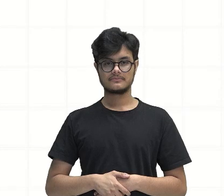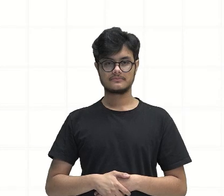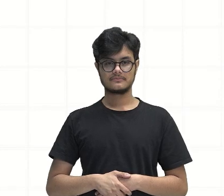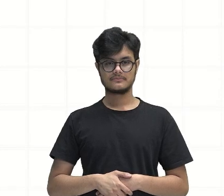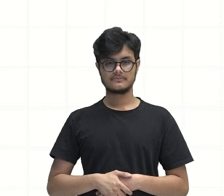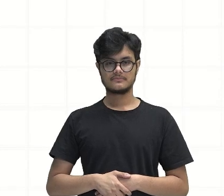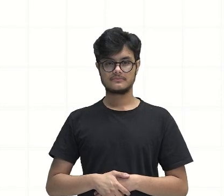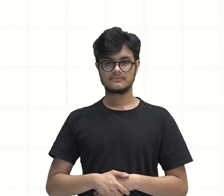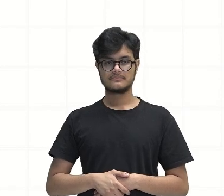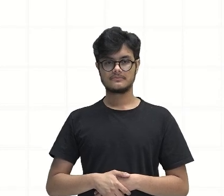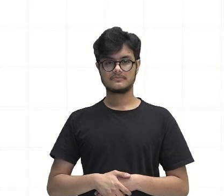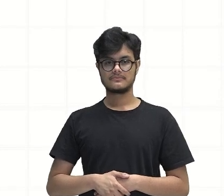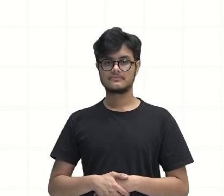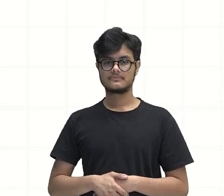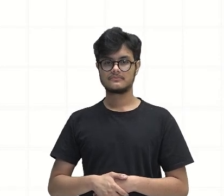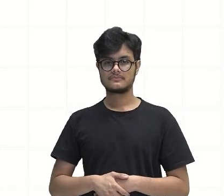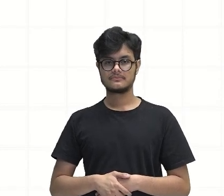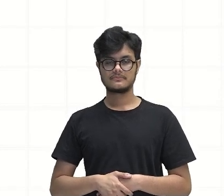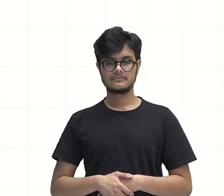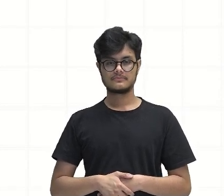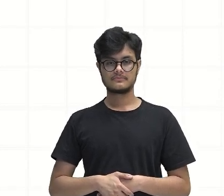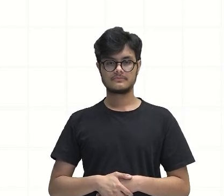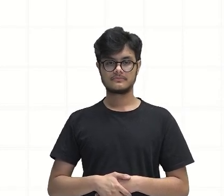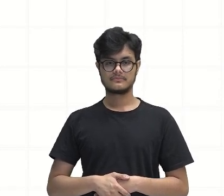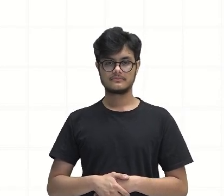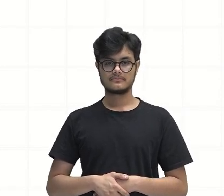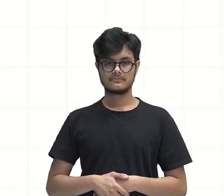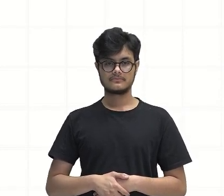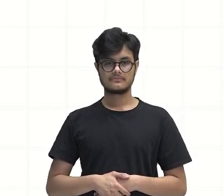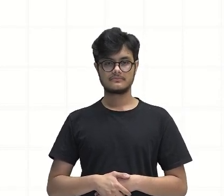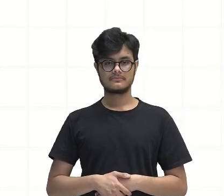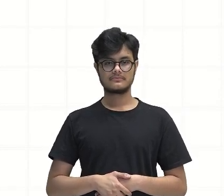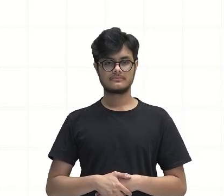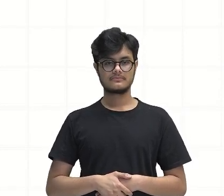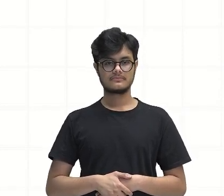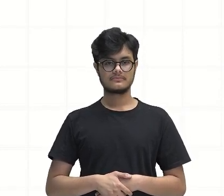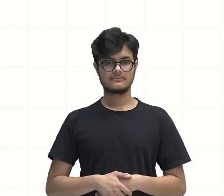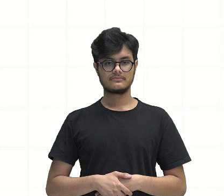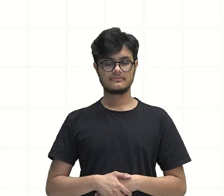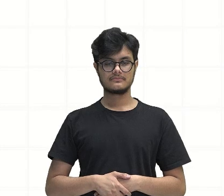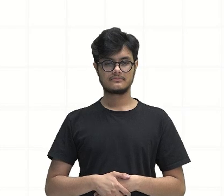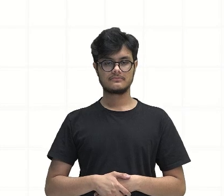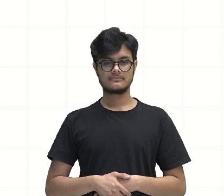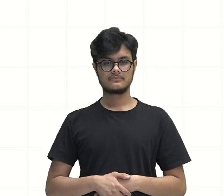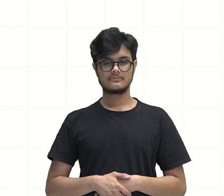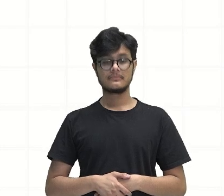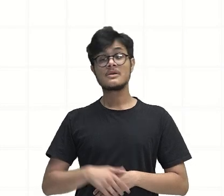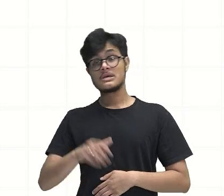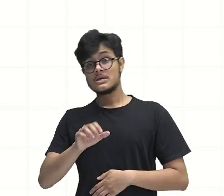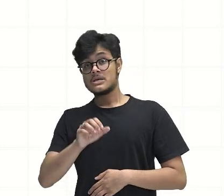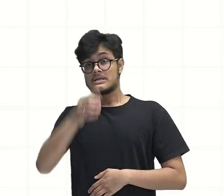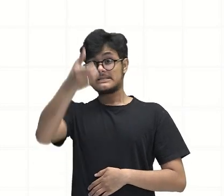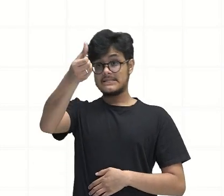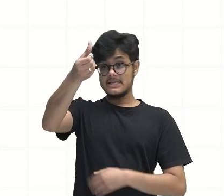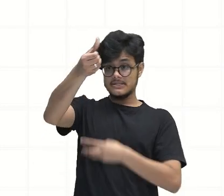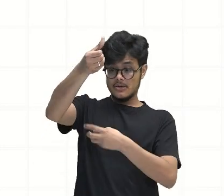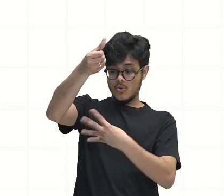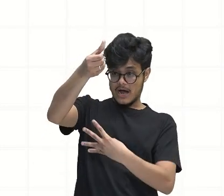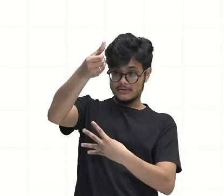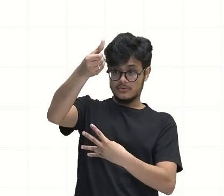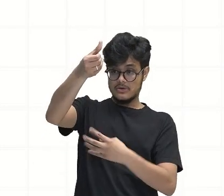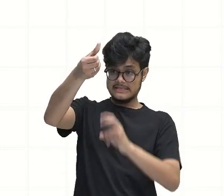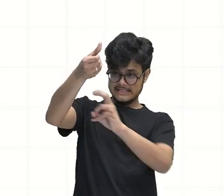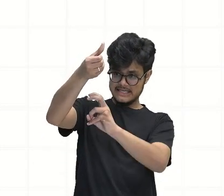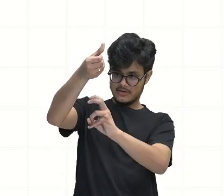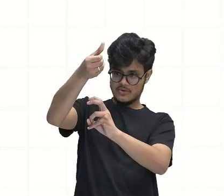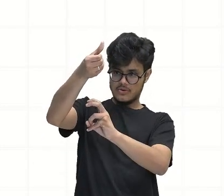uma linha. Então, nesse caso, a distância é o ponto 5. Então, como o banco está aqui no ponto, na